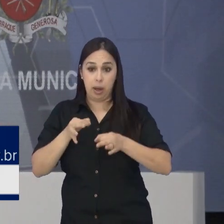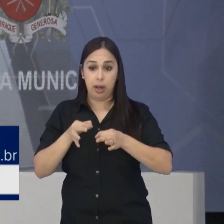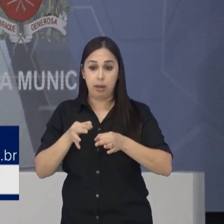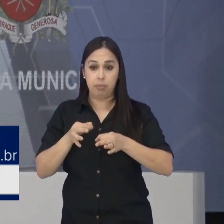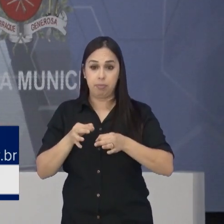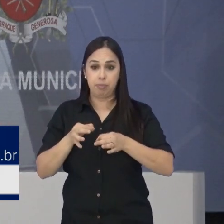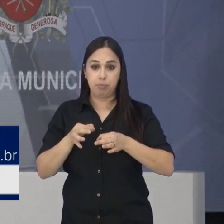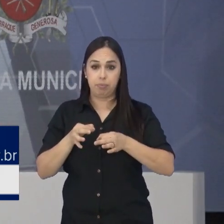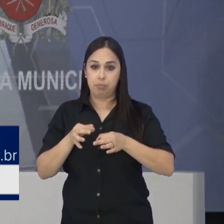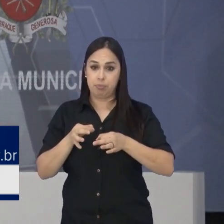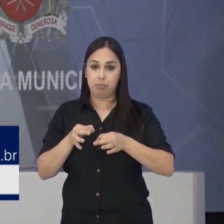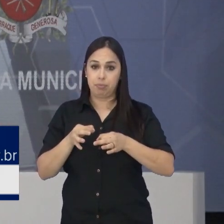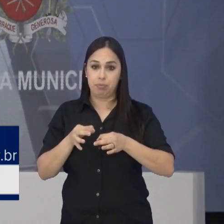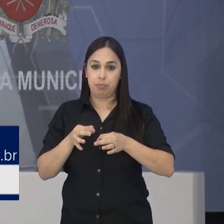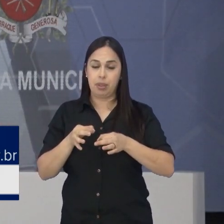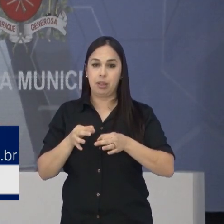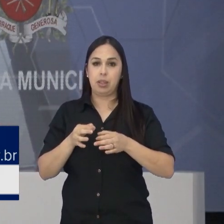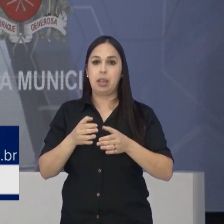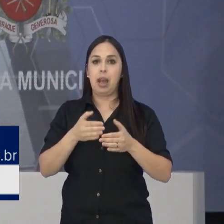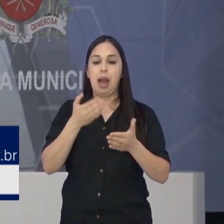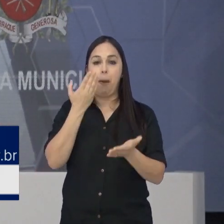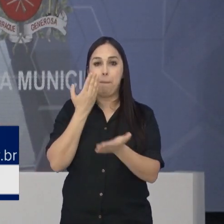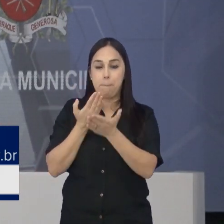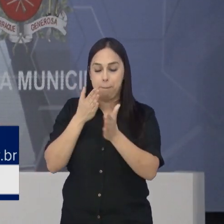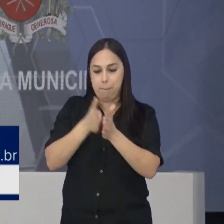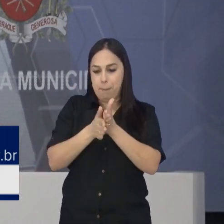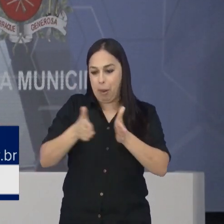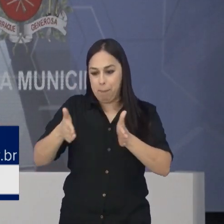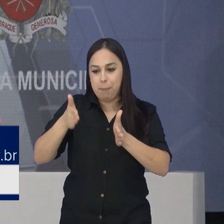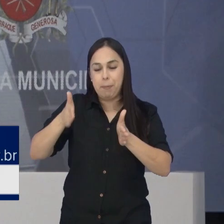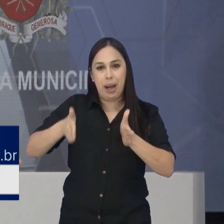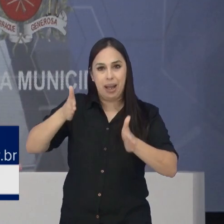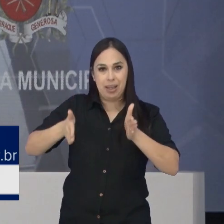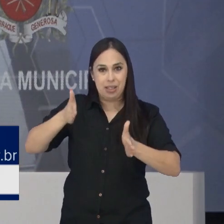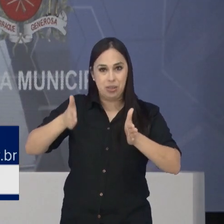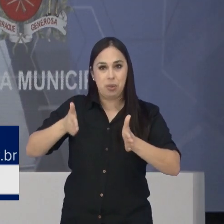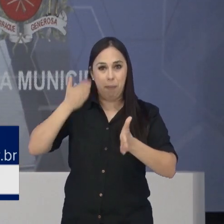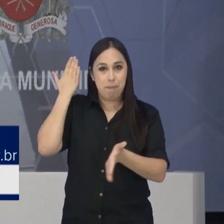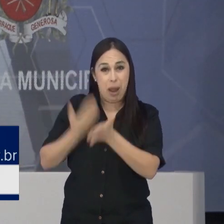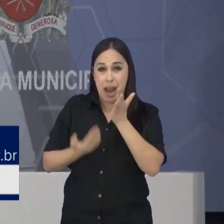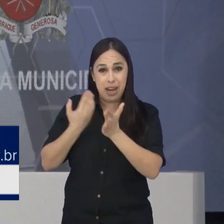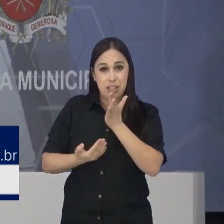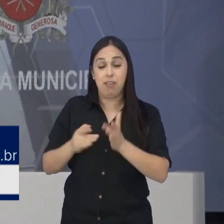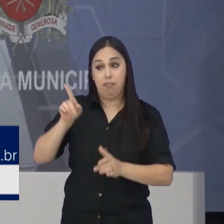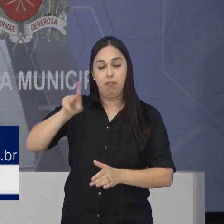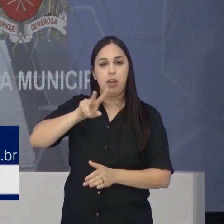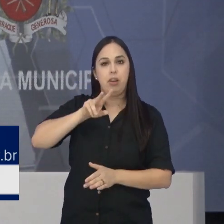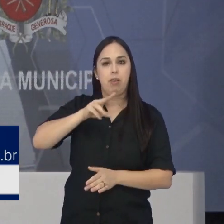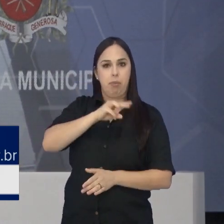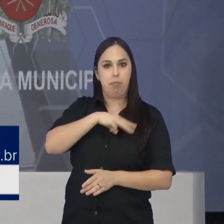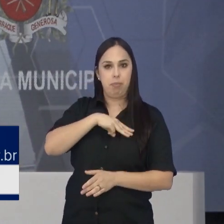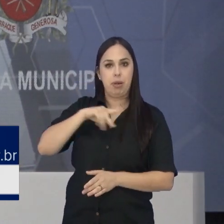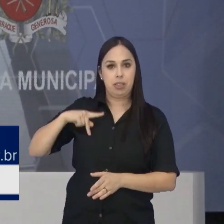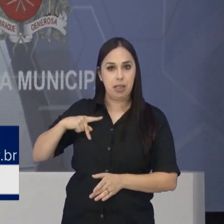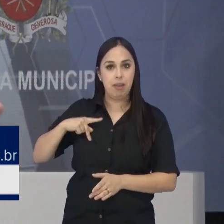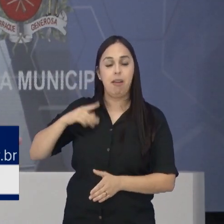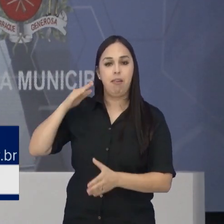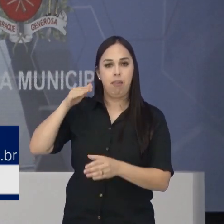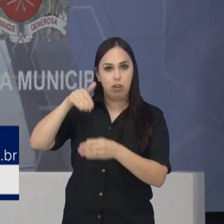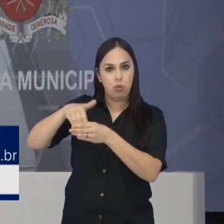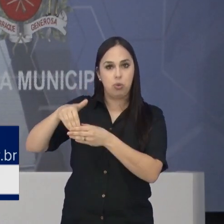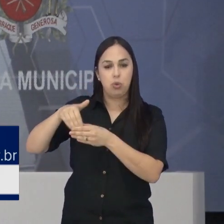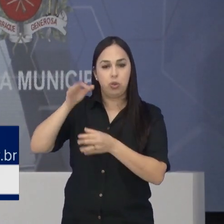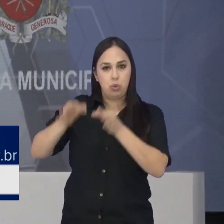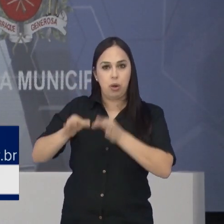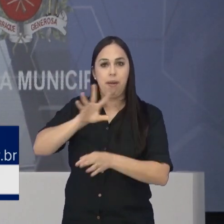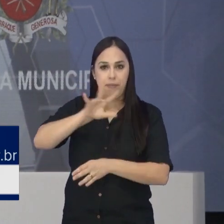perda do prazo, isso vai ser julgado e por pessoas técnicas. Então, eu acho que quem der um voto